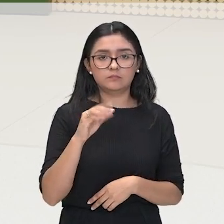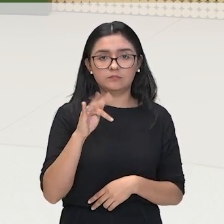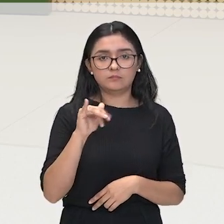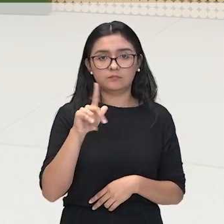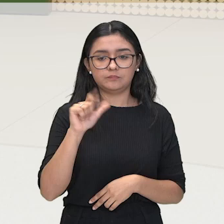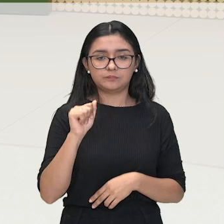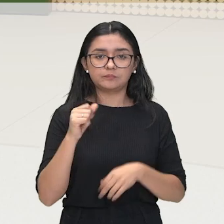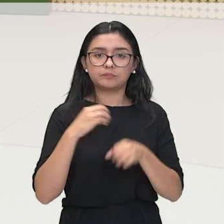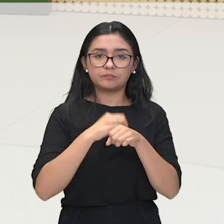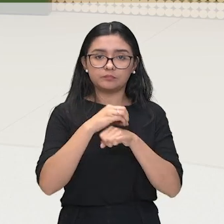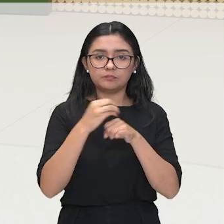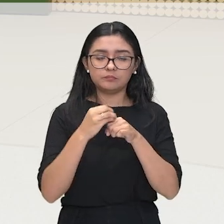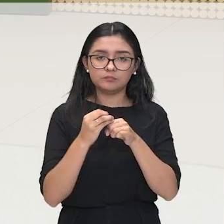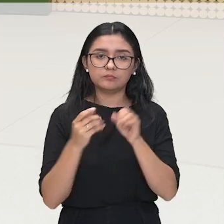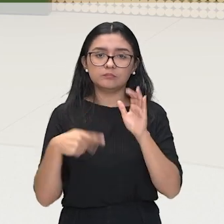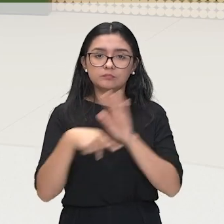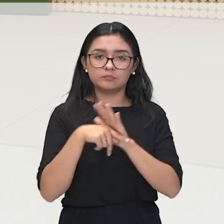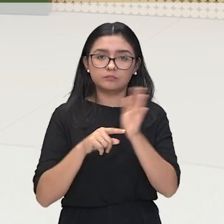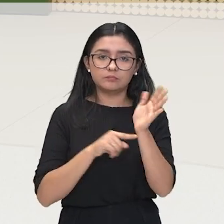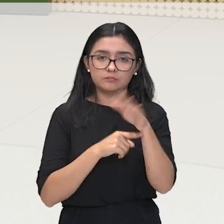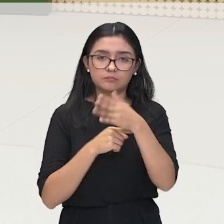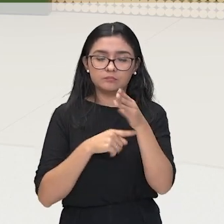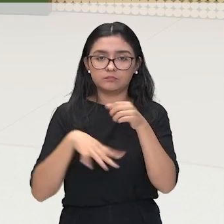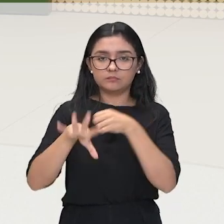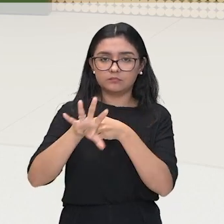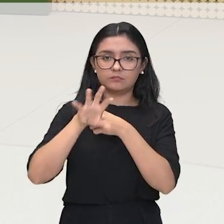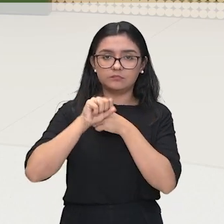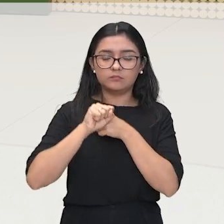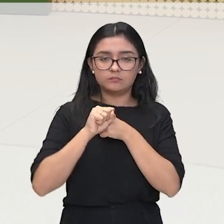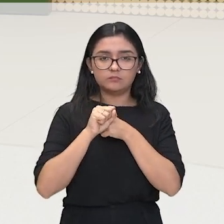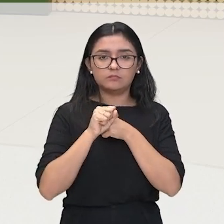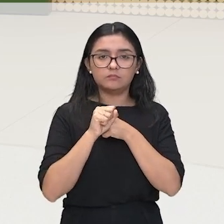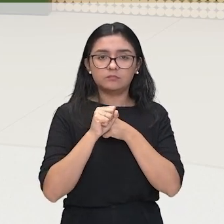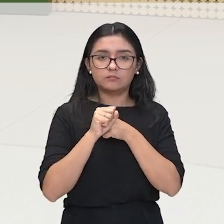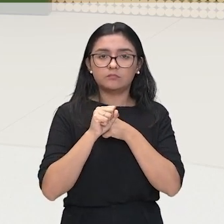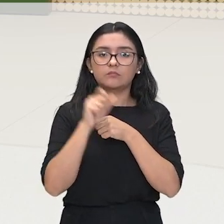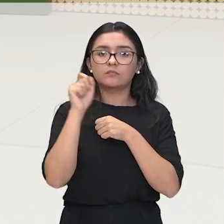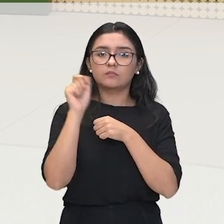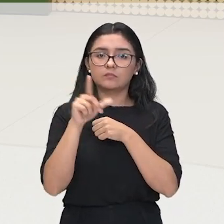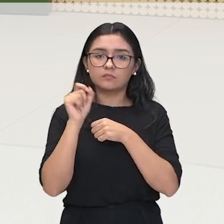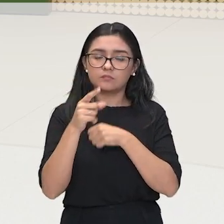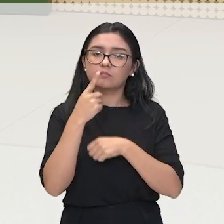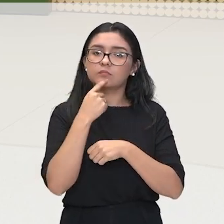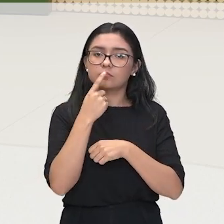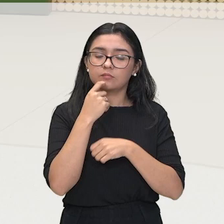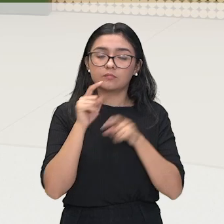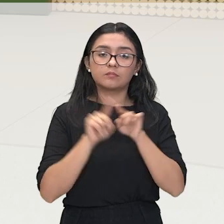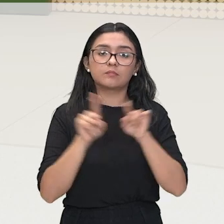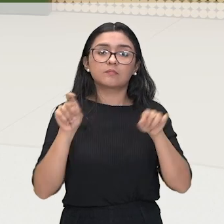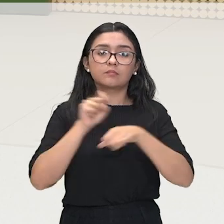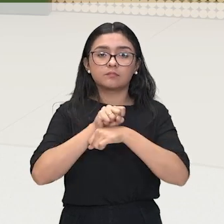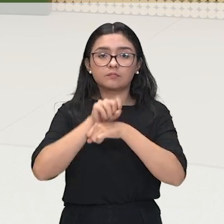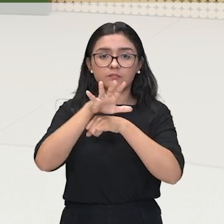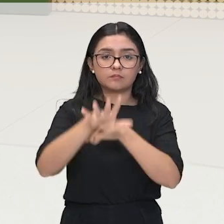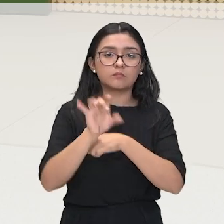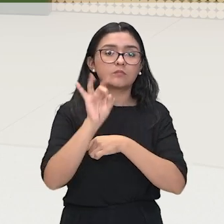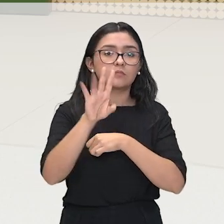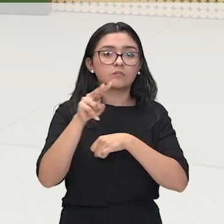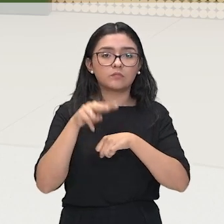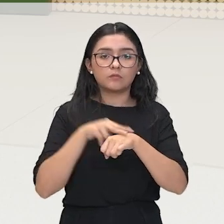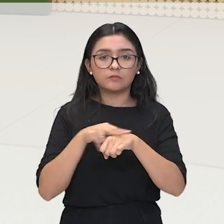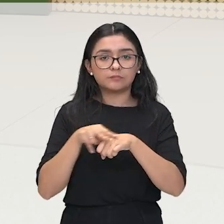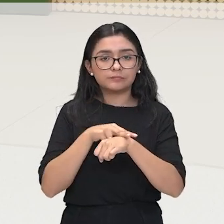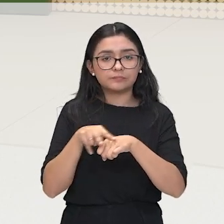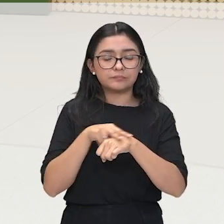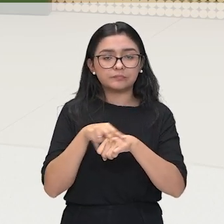ela vai absorver todas as outras cores, o azul e o vermelho, mas vai refletir somente a